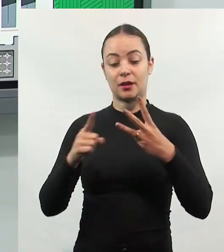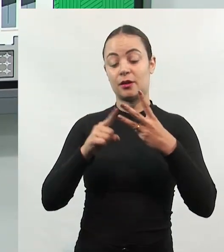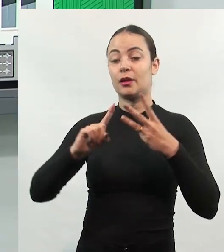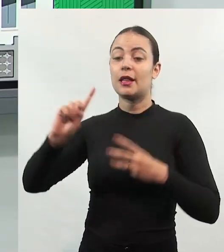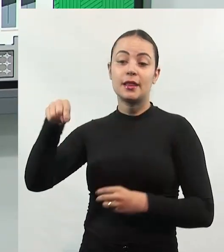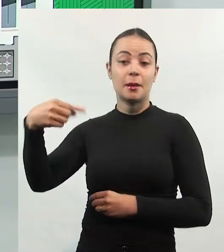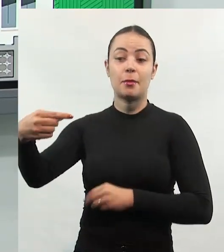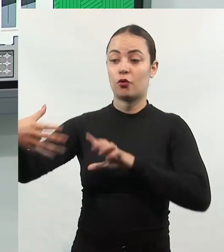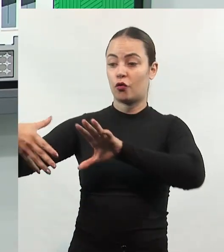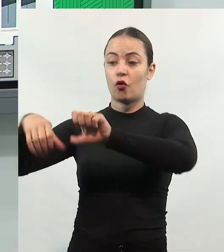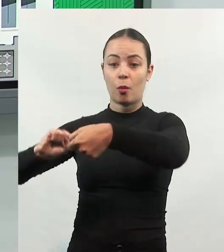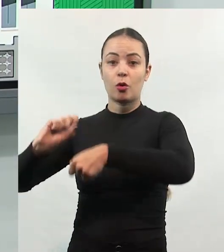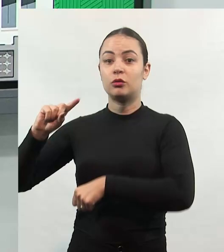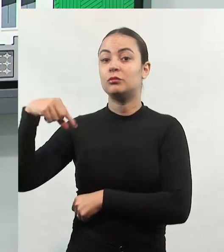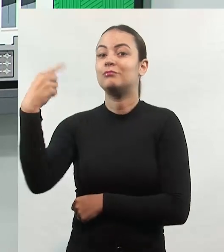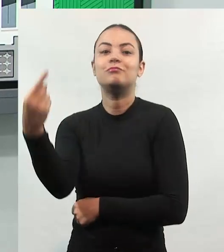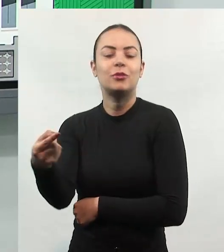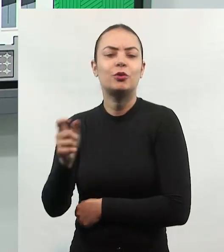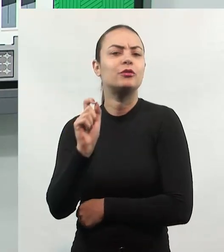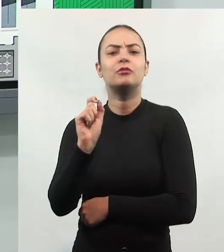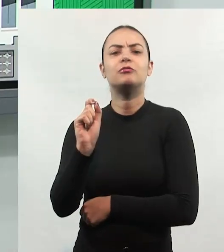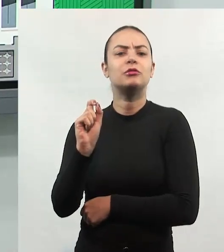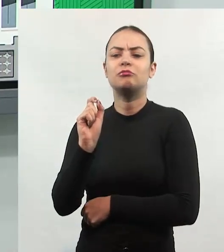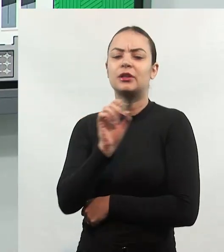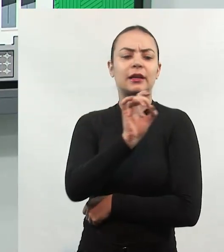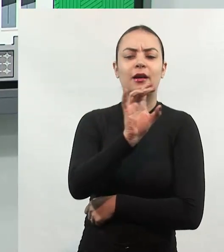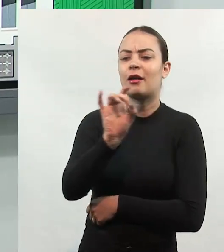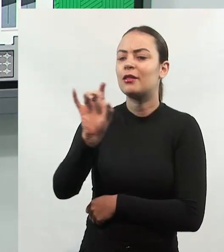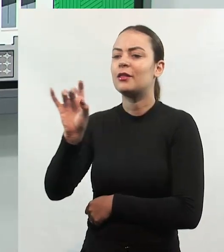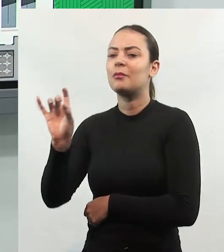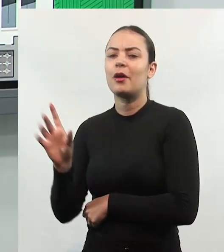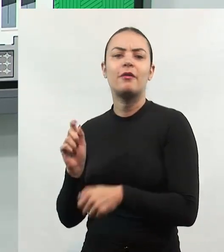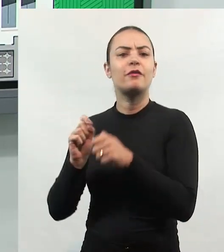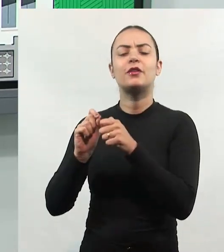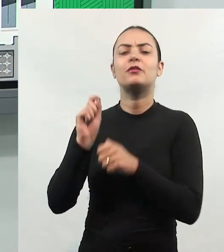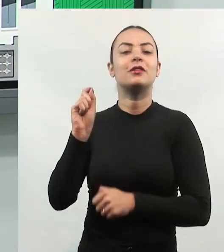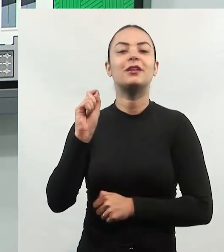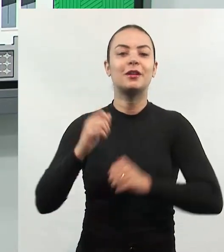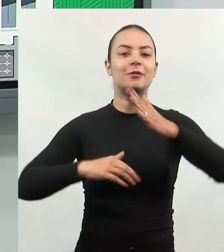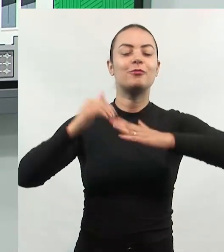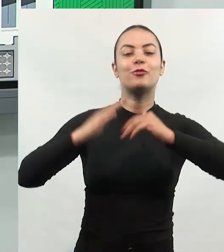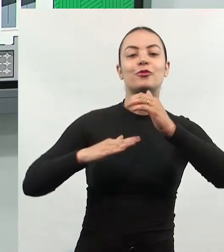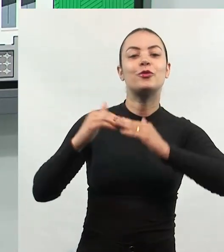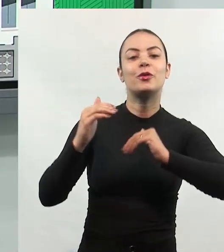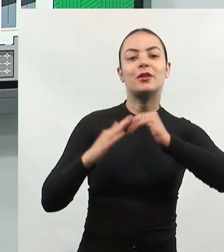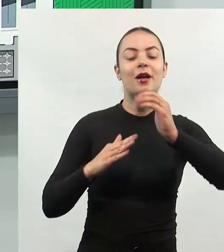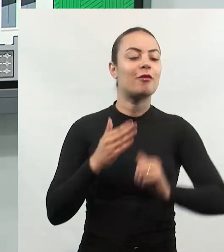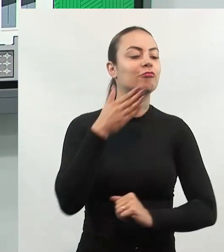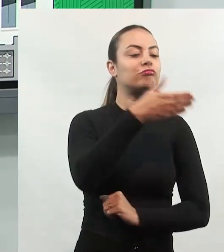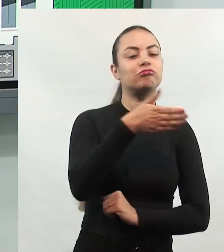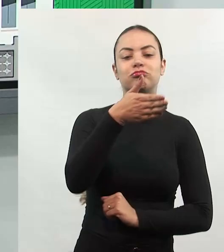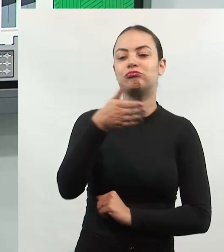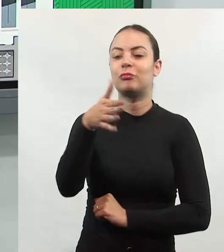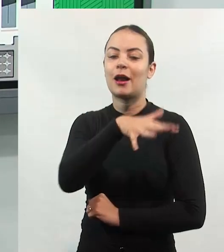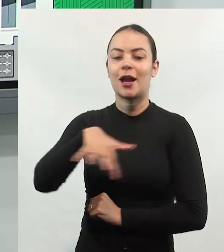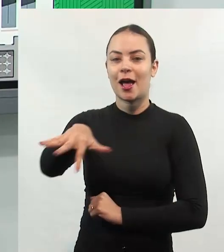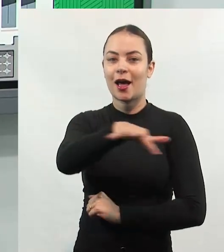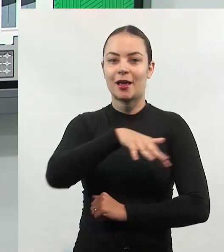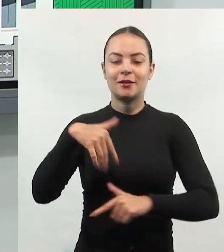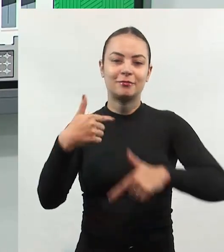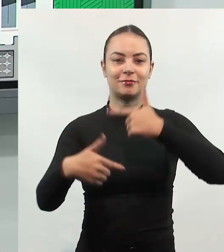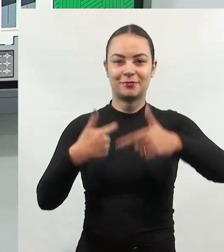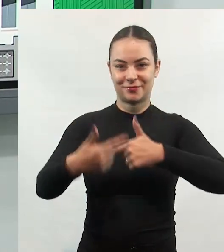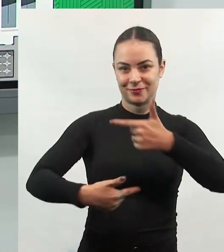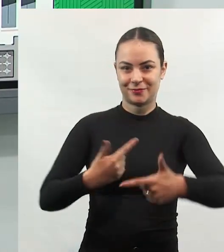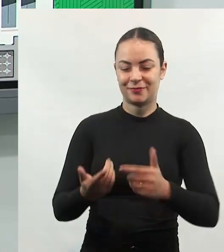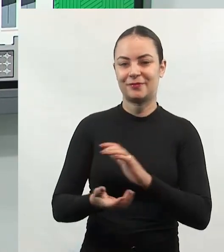delas seguiu como seu caminho e qual a contribuição dessa escola Carmela Dutra na vida profissional que elas têm